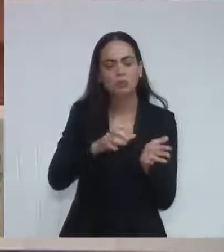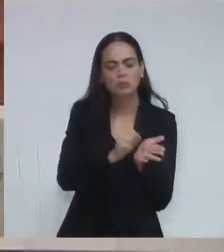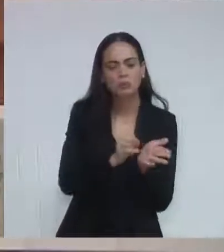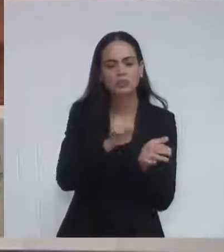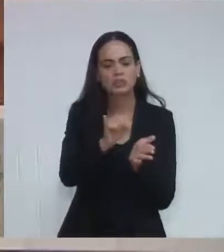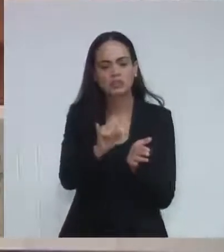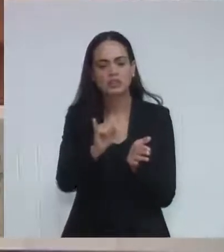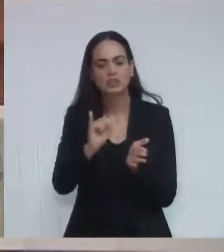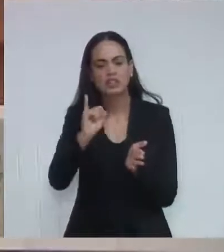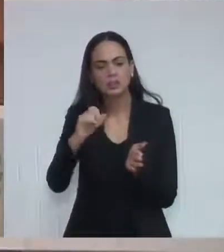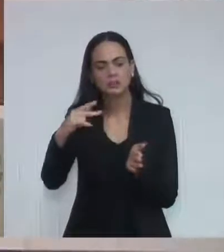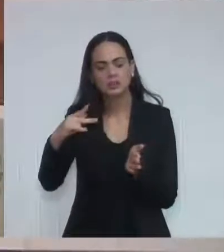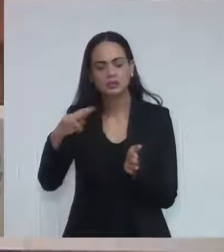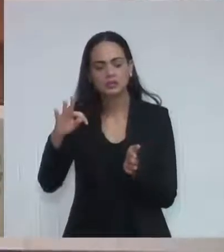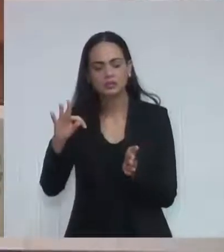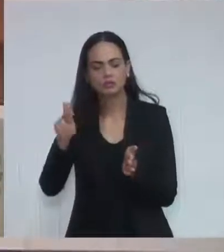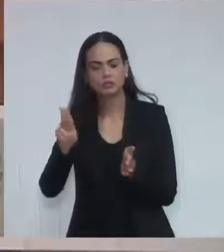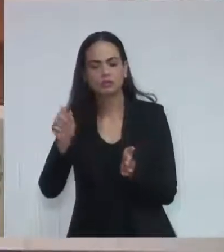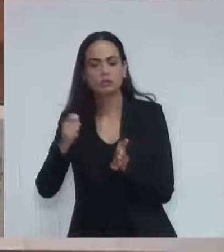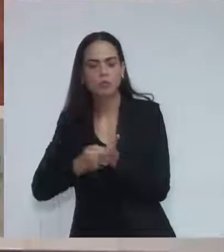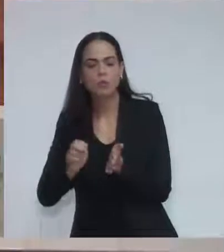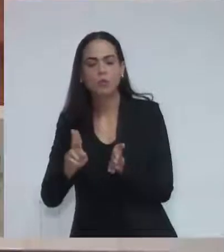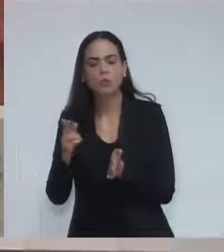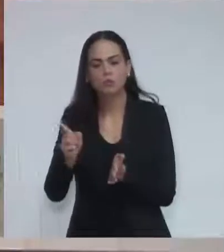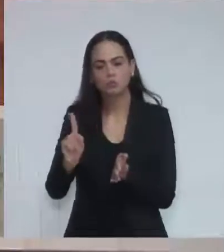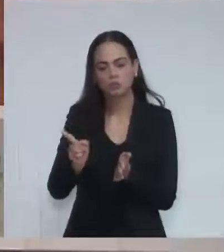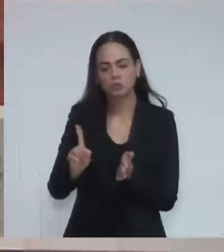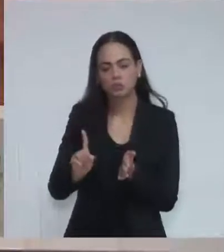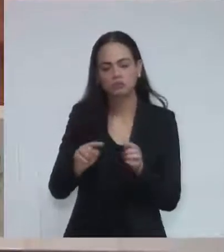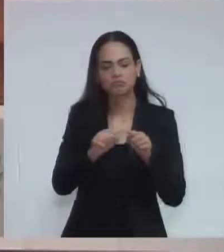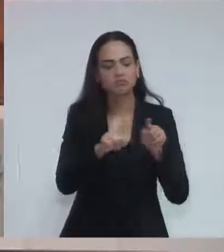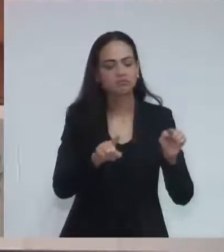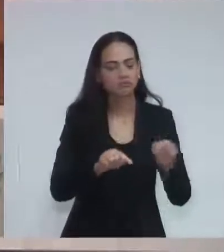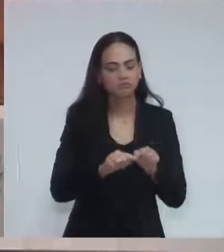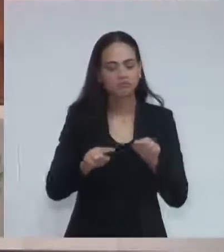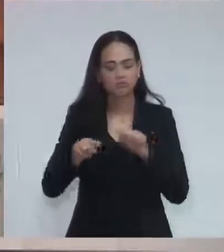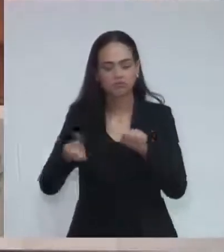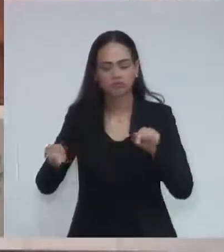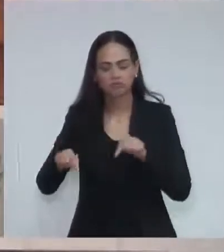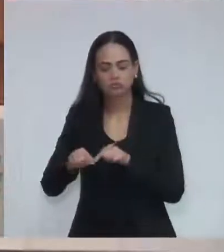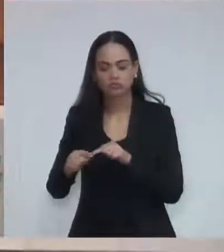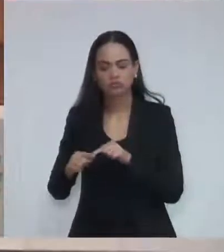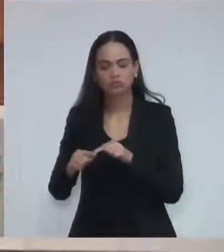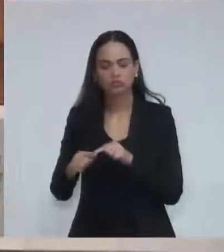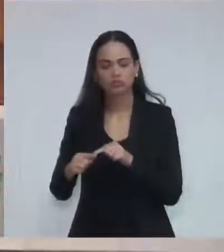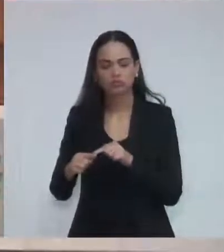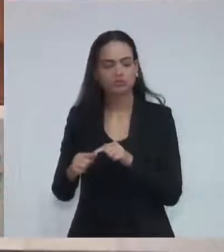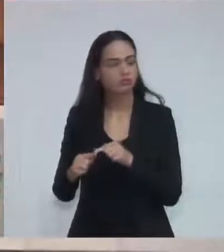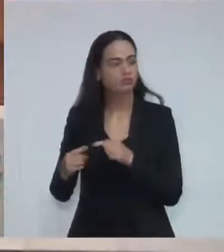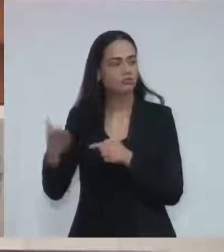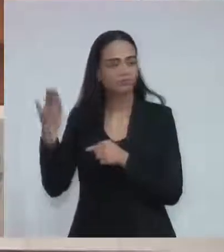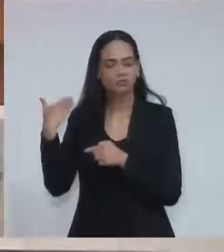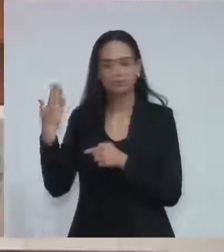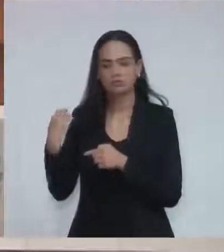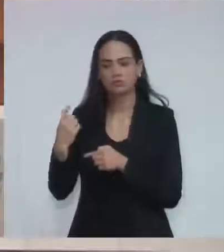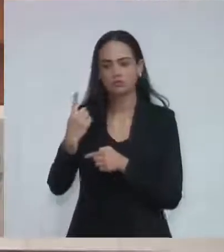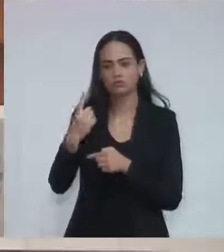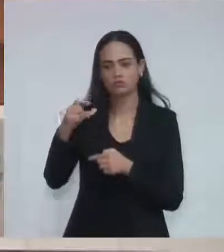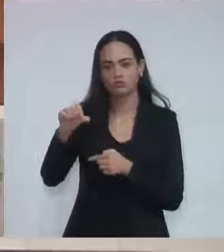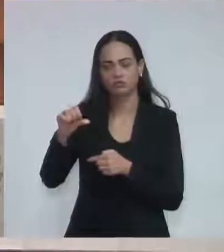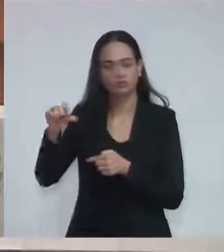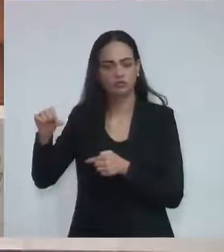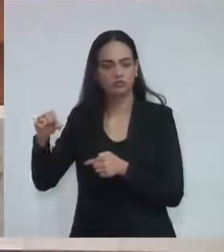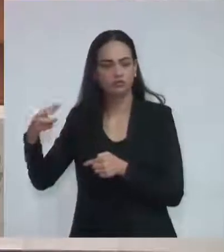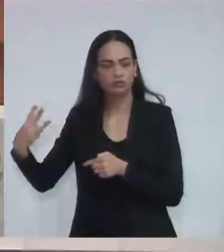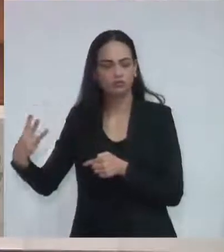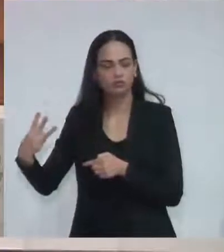isenção de pagamento de IPTU e relação de todos os loteamentos aprovados de 1993. Tal feito se